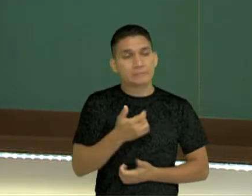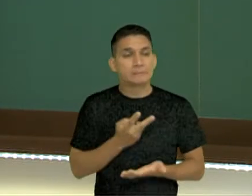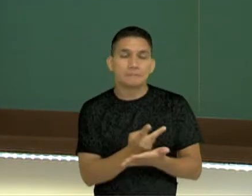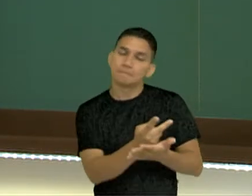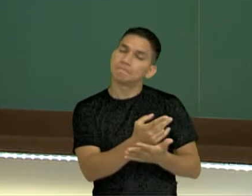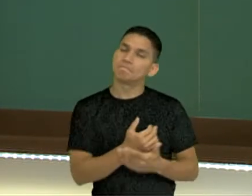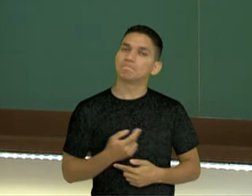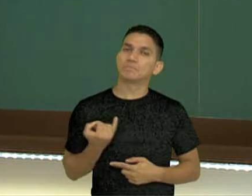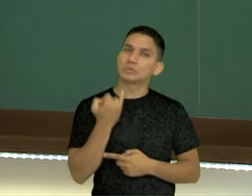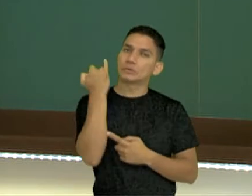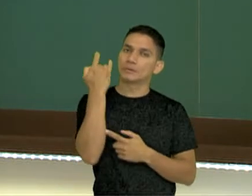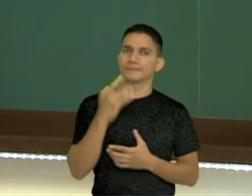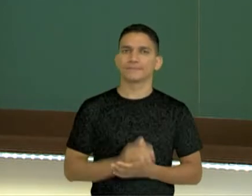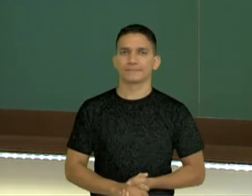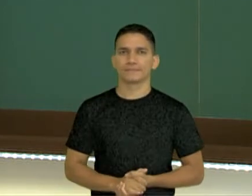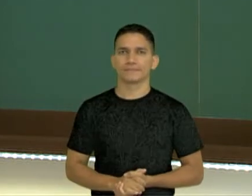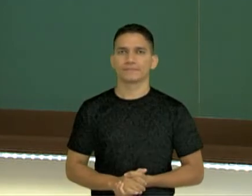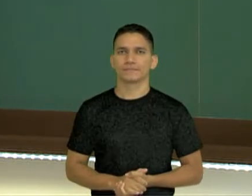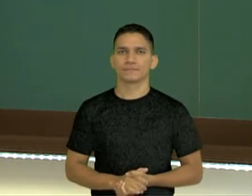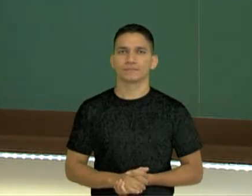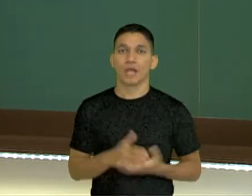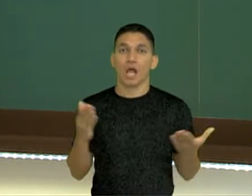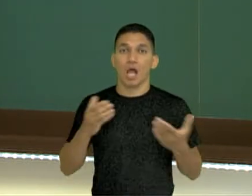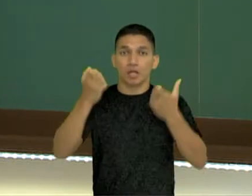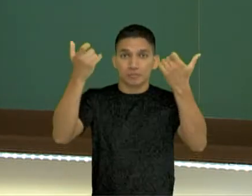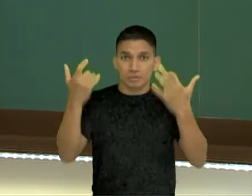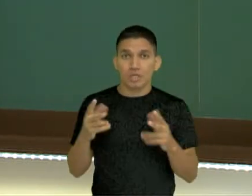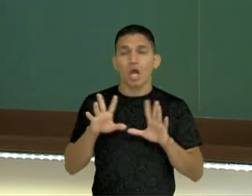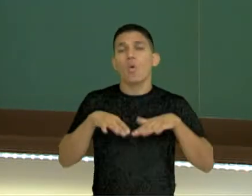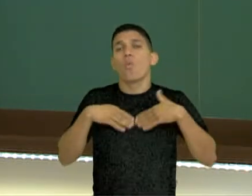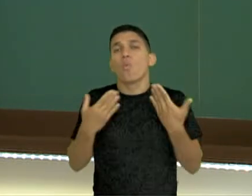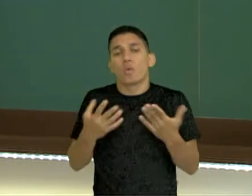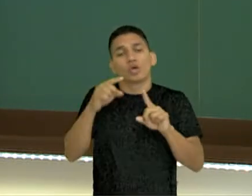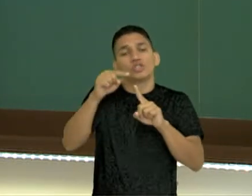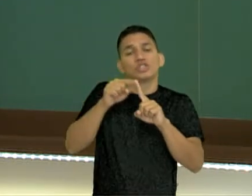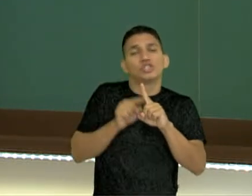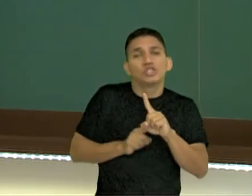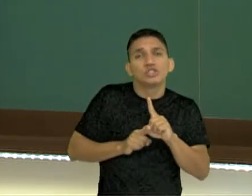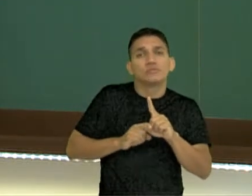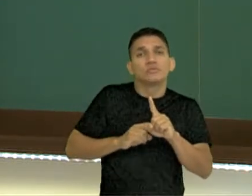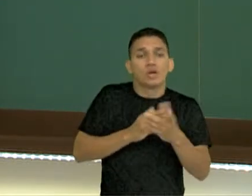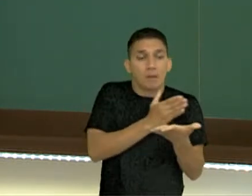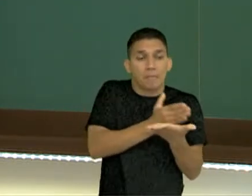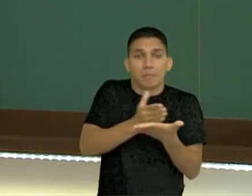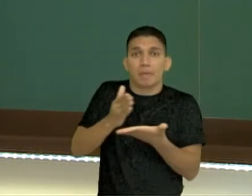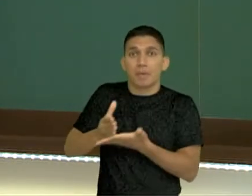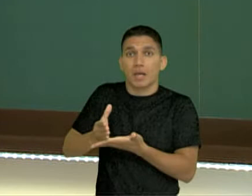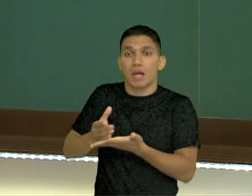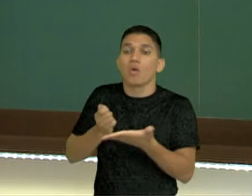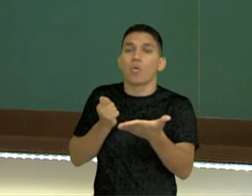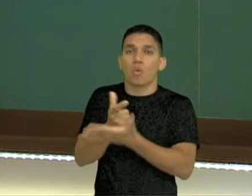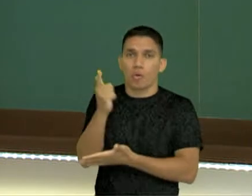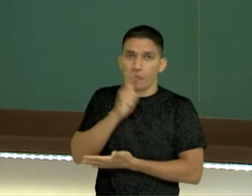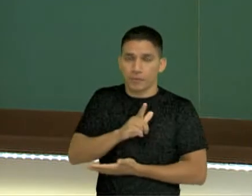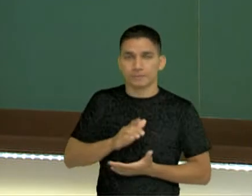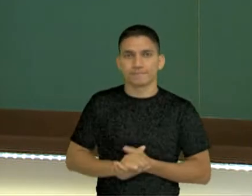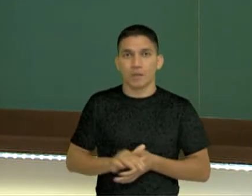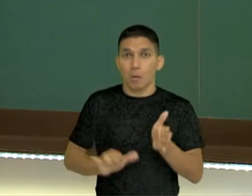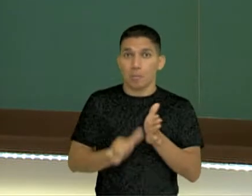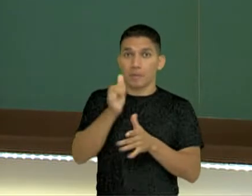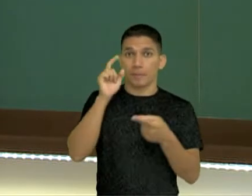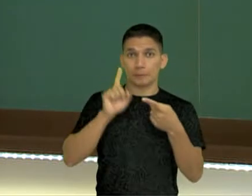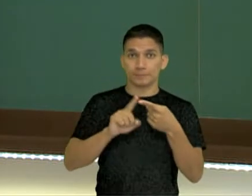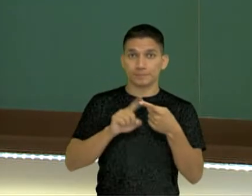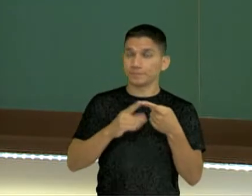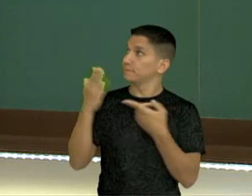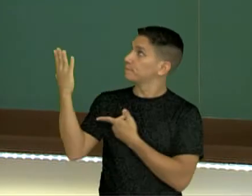bastante importante. Então nós vamos falar agora dos tipos de crédito que a gente pode ter. O primeiro dele a gente vai falar a respeito